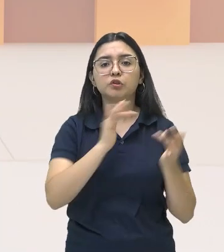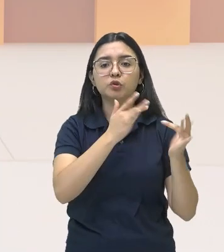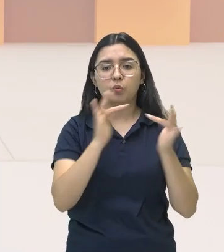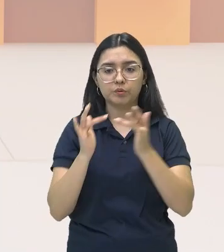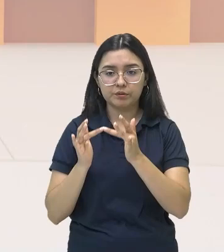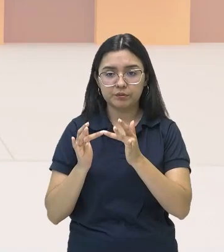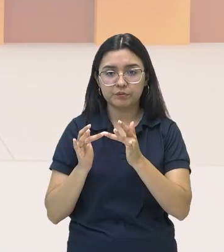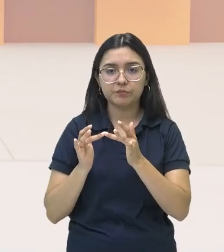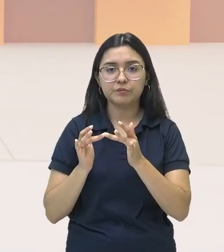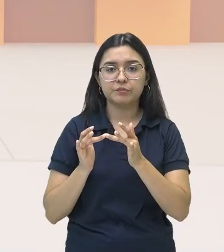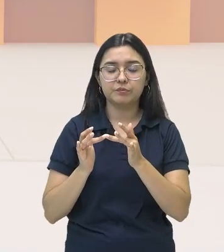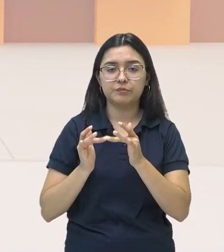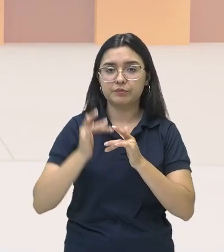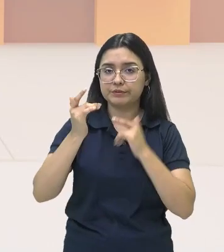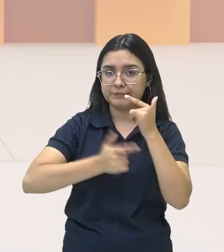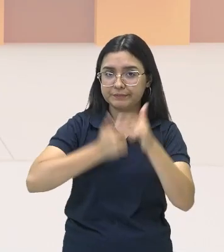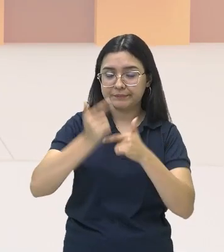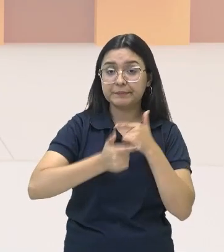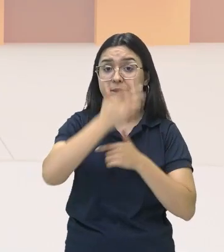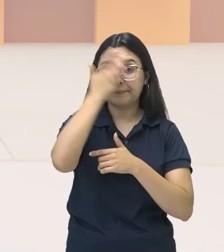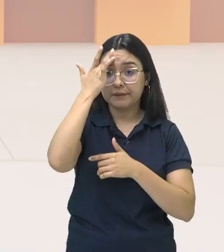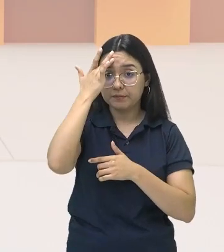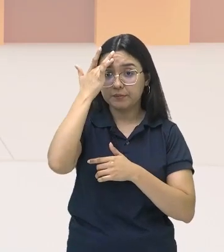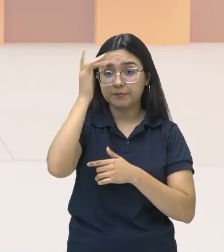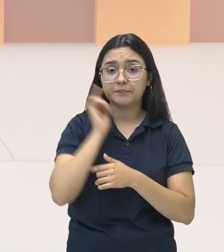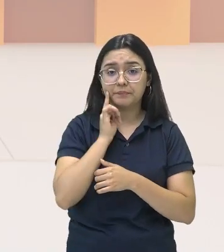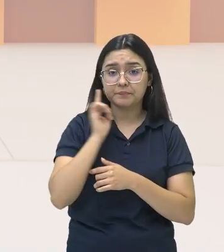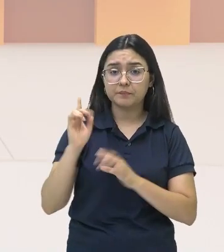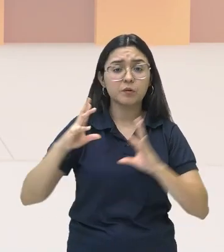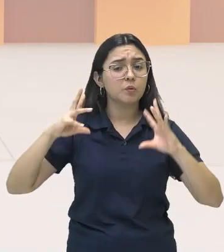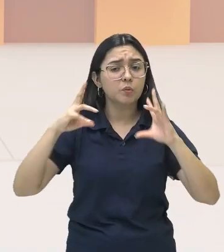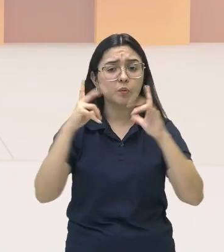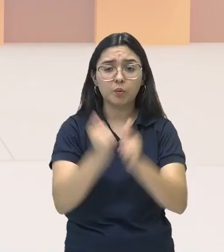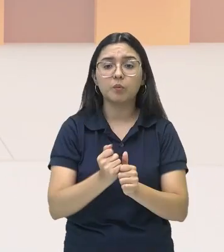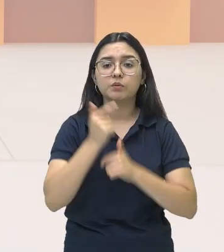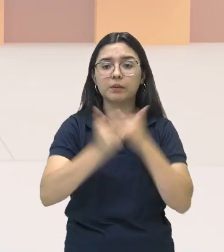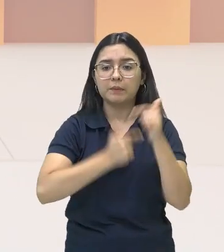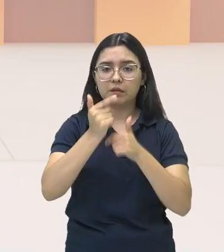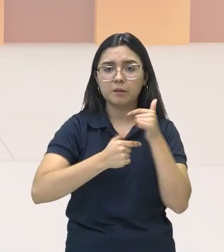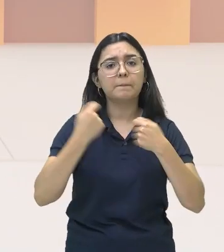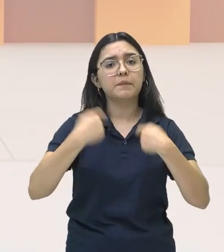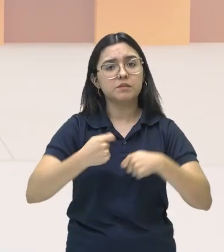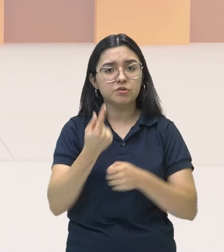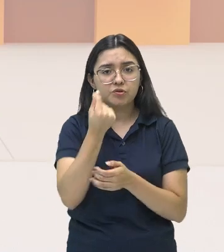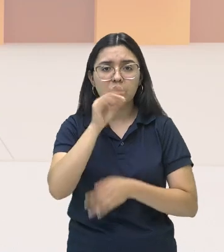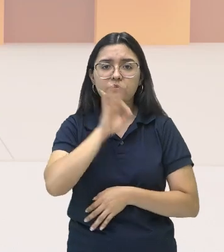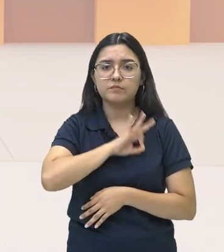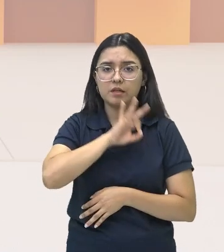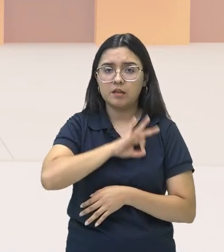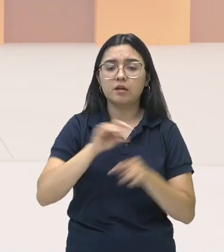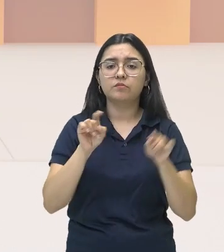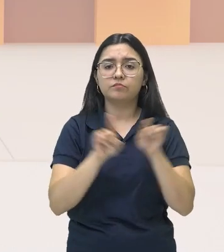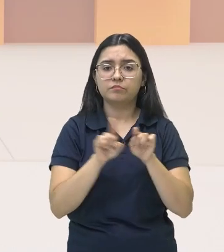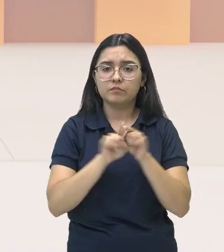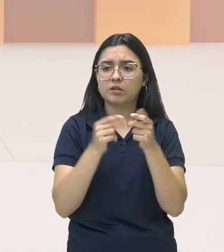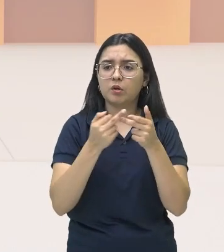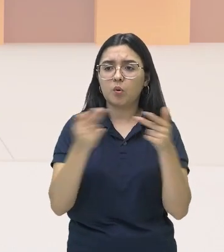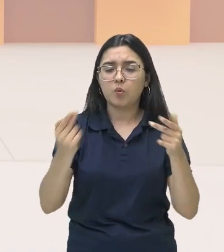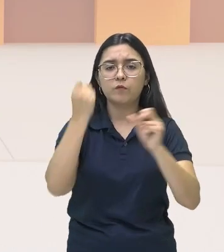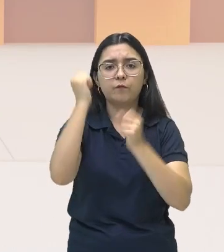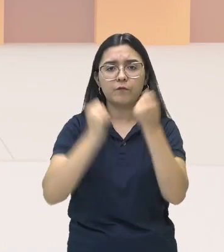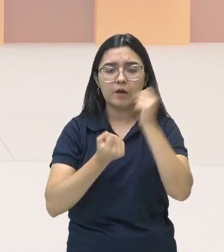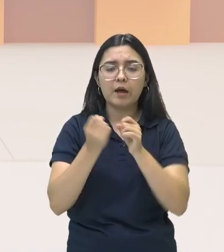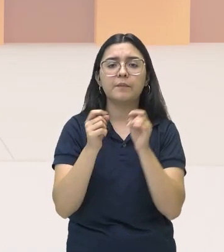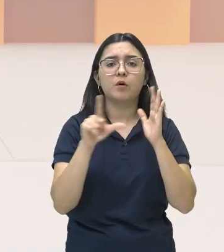de trabalho. E as pessoas estão aqui também, está todo mundo trabalhando, precisa de dinheiro, precisa, né, das coisas, nas fábricas,